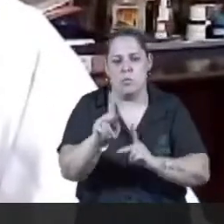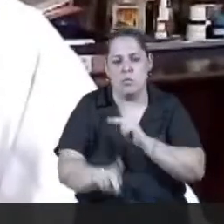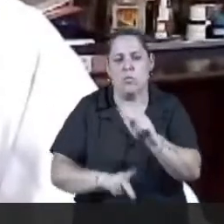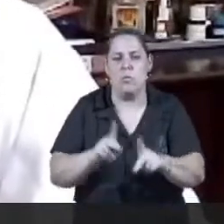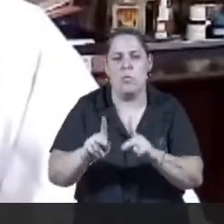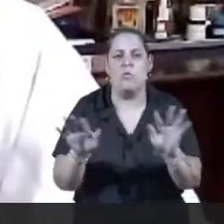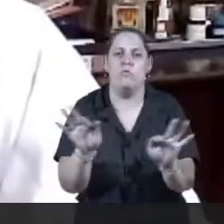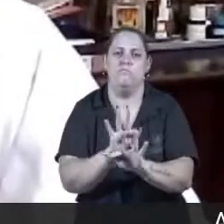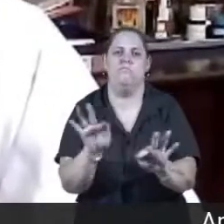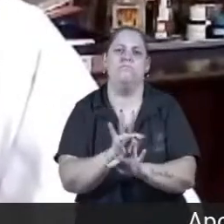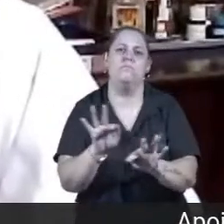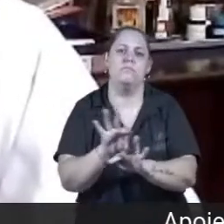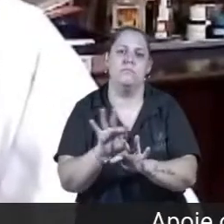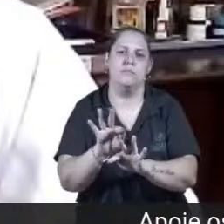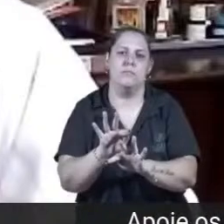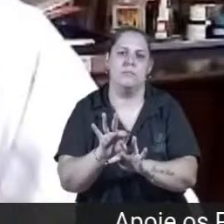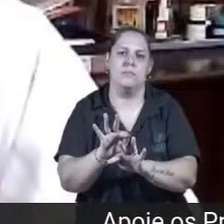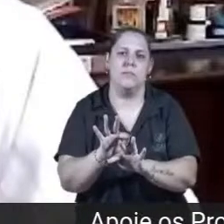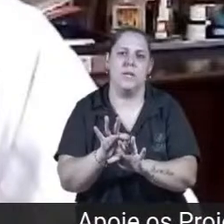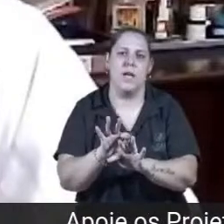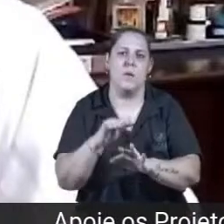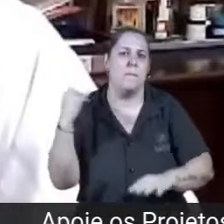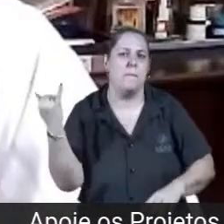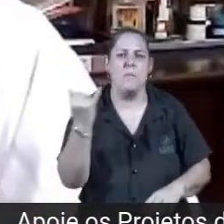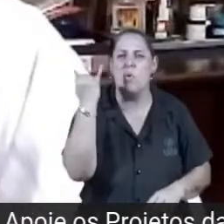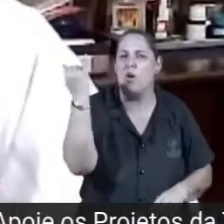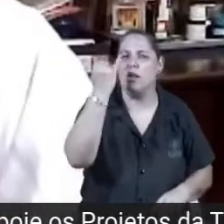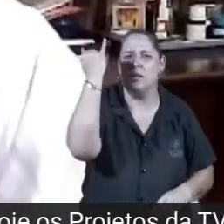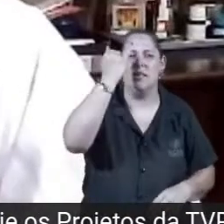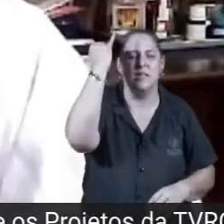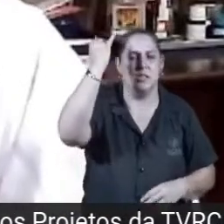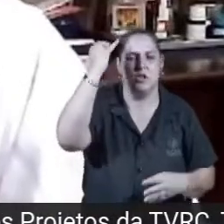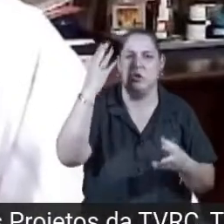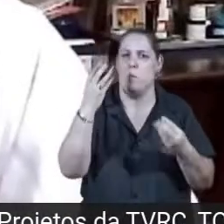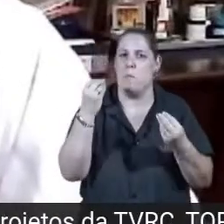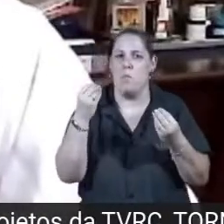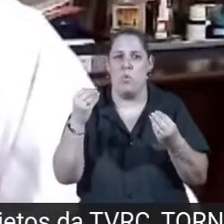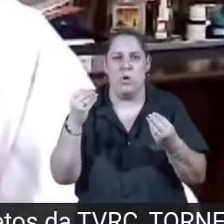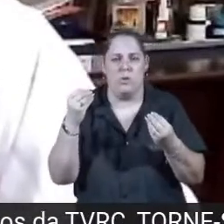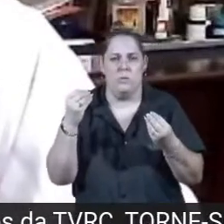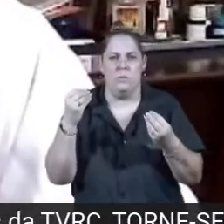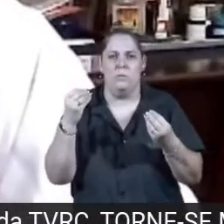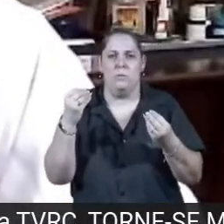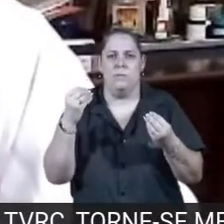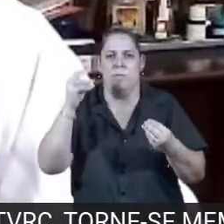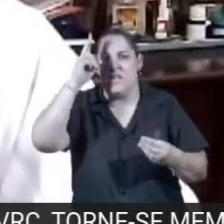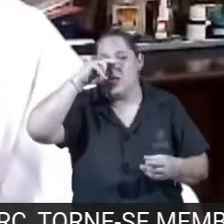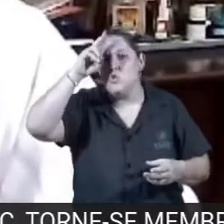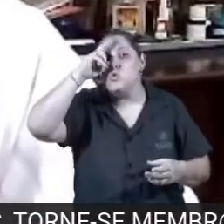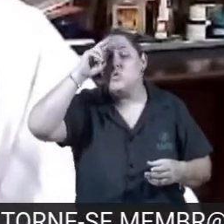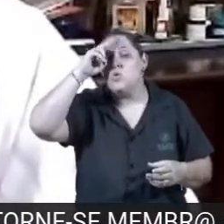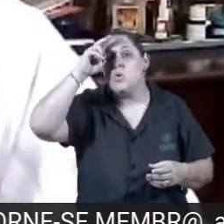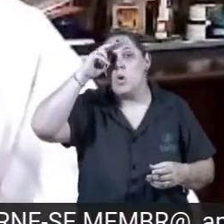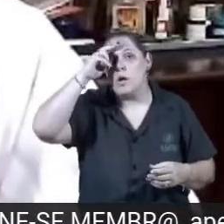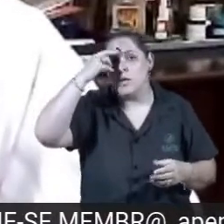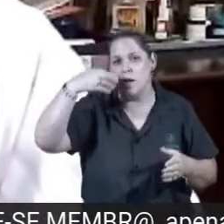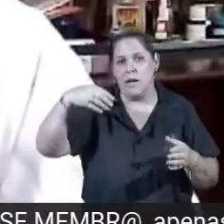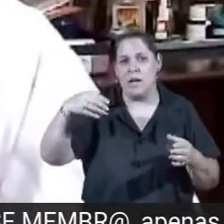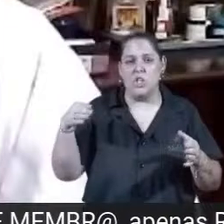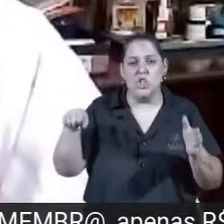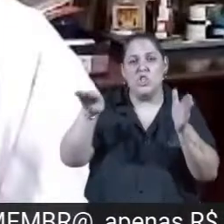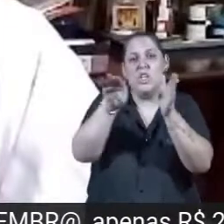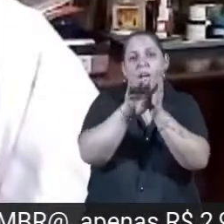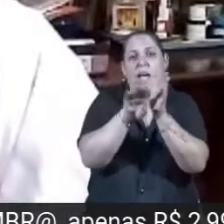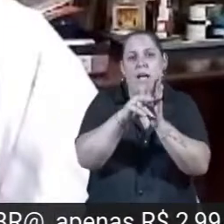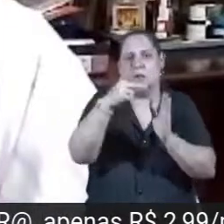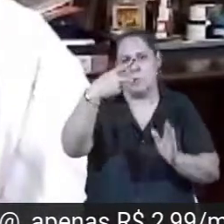Por isso, é de uma dimensão importante, de uma dimensão histórica, a sua entrada do